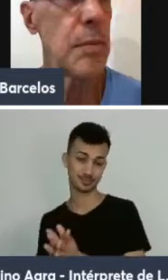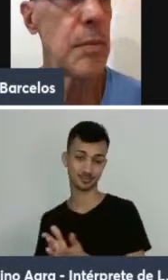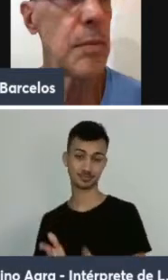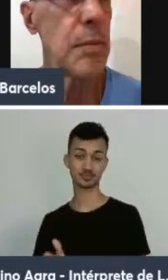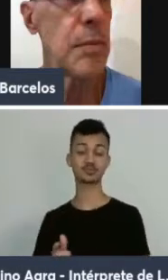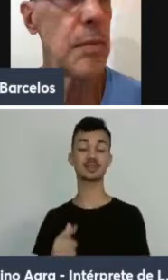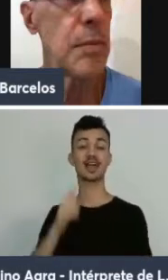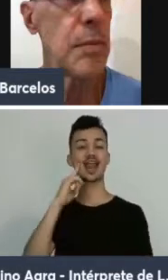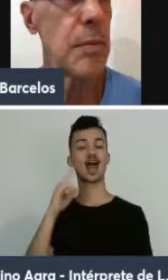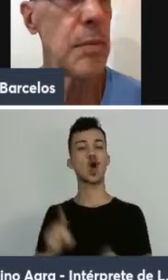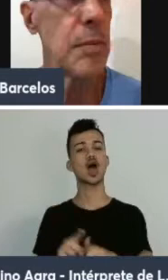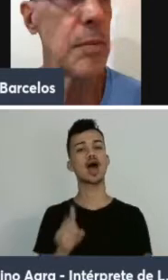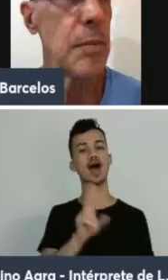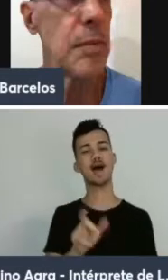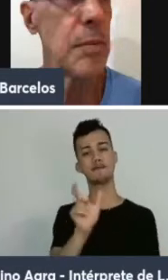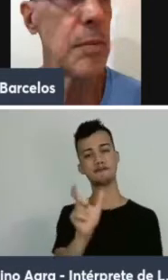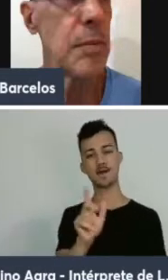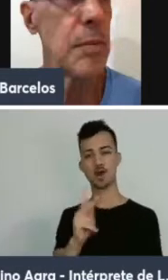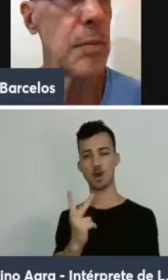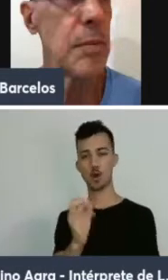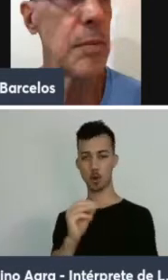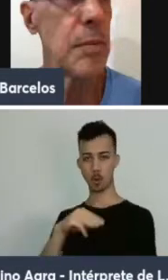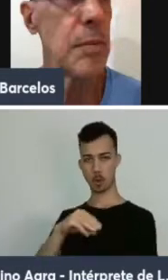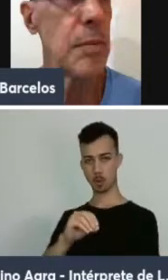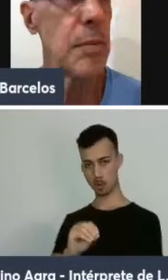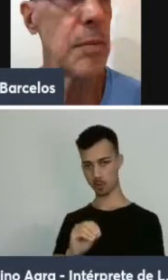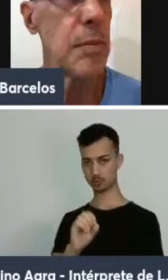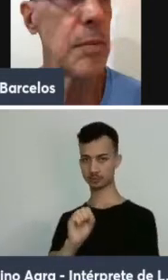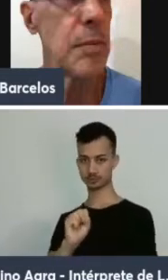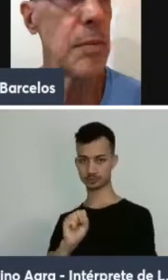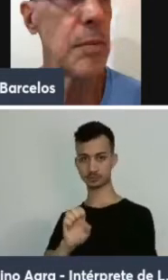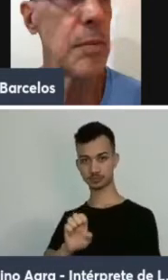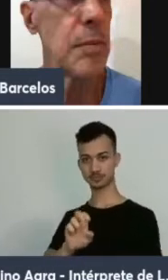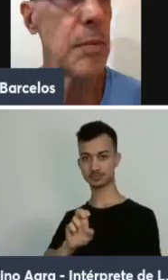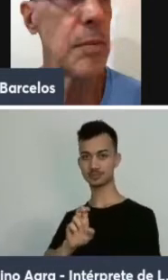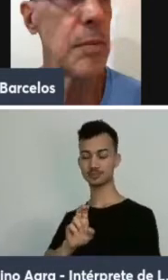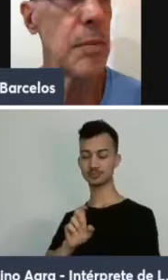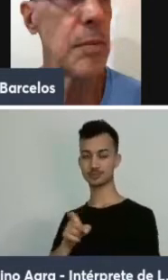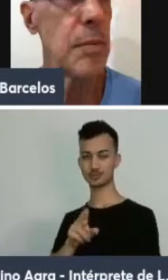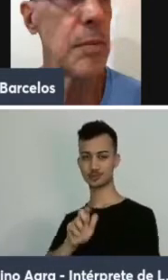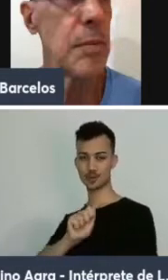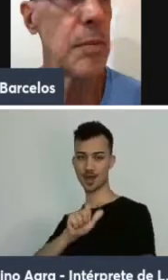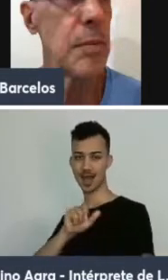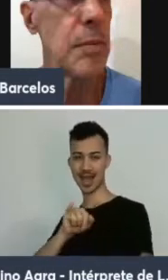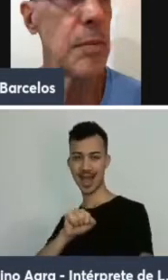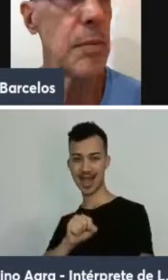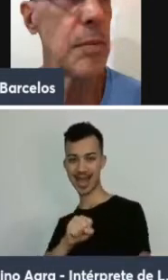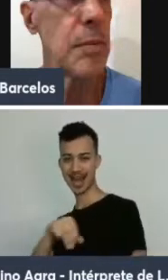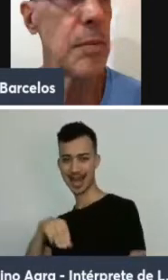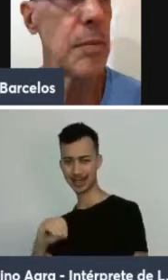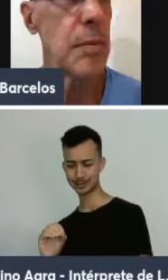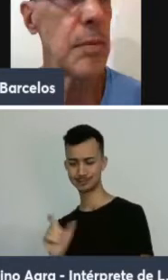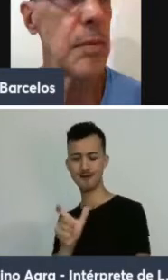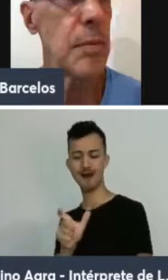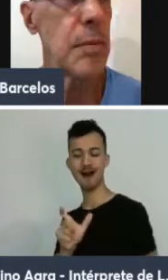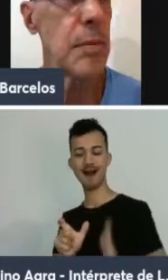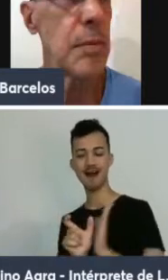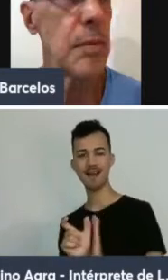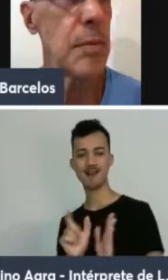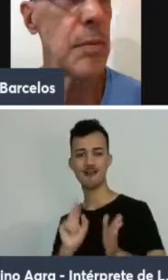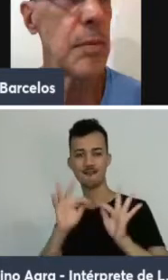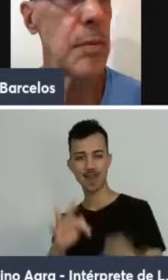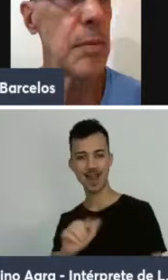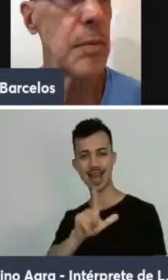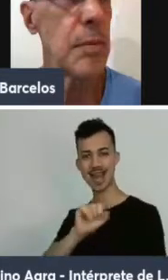né? Então, pela minha homossexualidade na minha adolescência, eu comecei a ficar curiosa sobre saber quem eu sou,